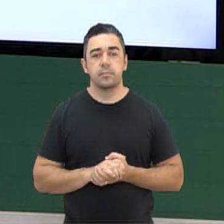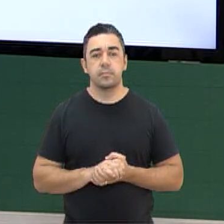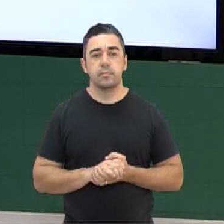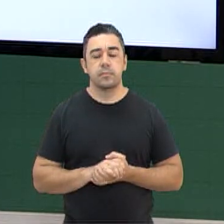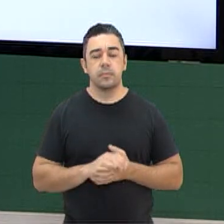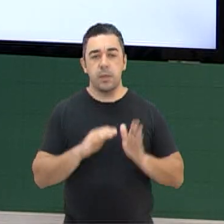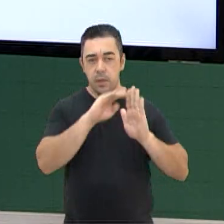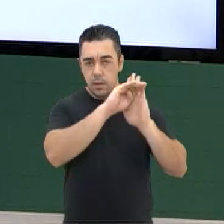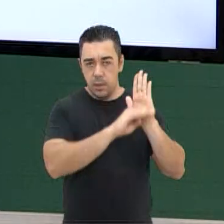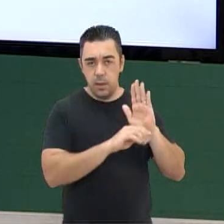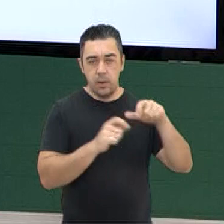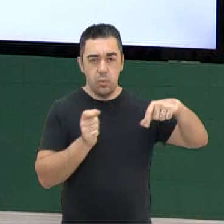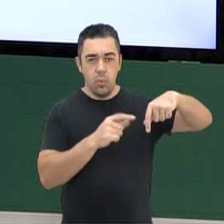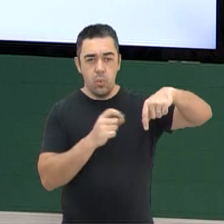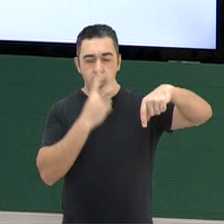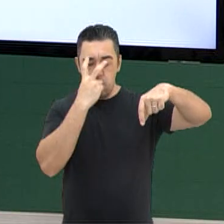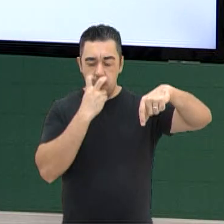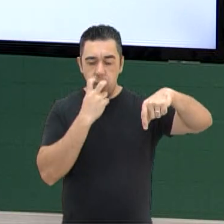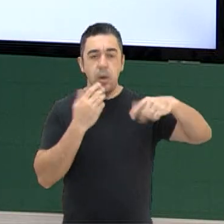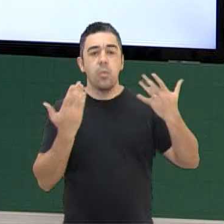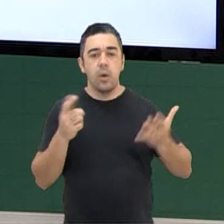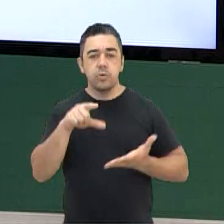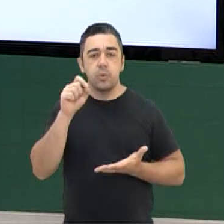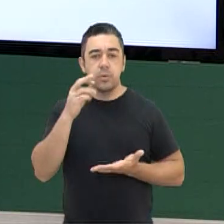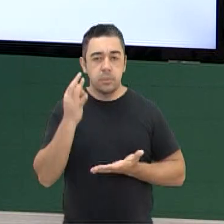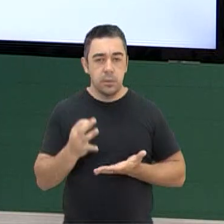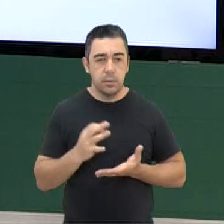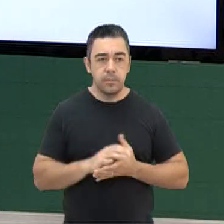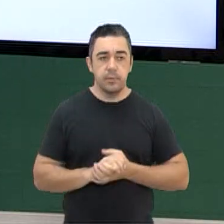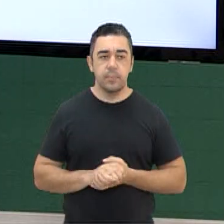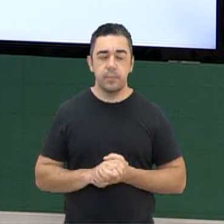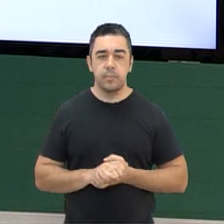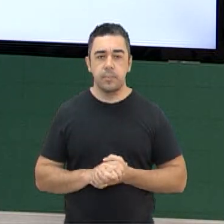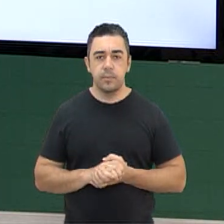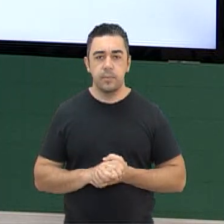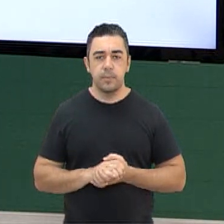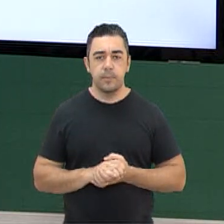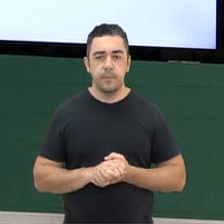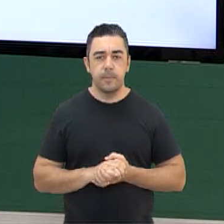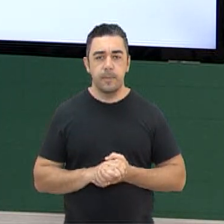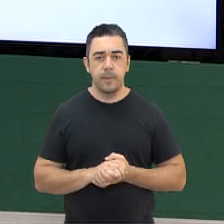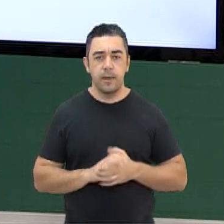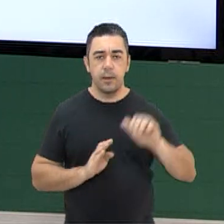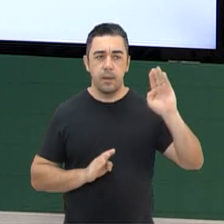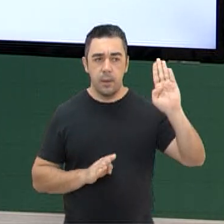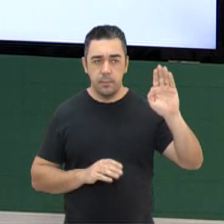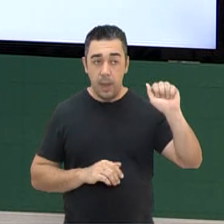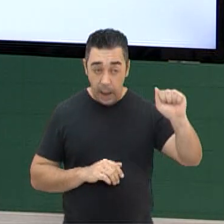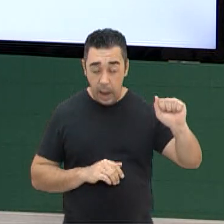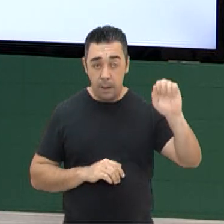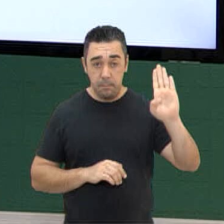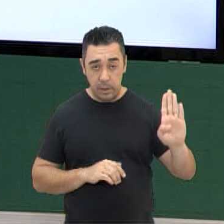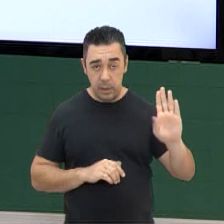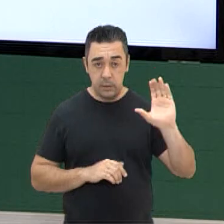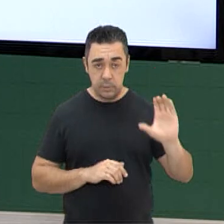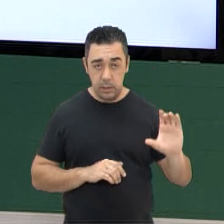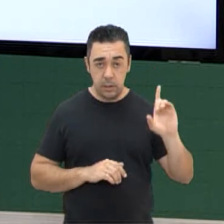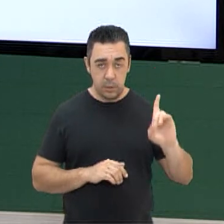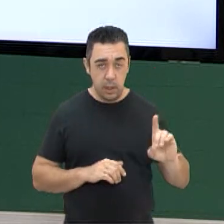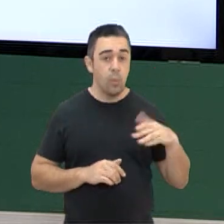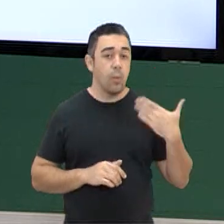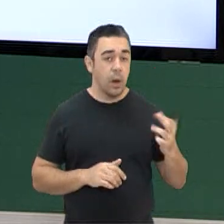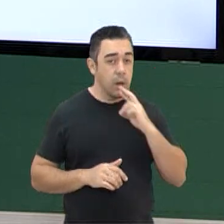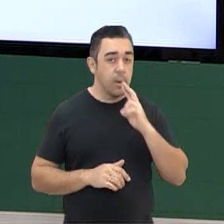Considere as regras do goalball e assinale a alternativa correta. Dentre as letras, as opções que vocês tinham, a